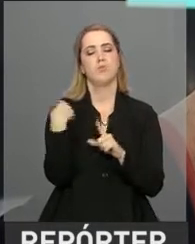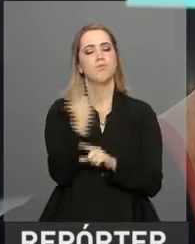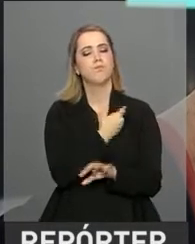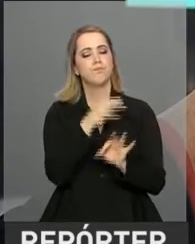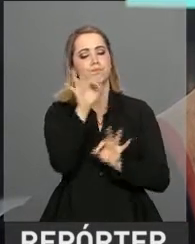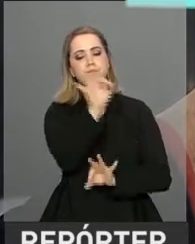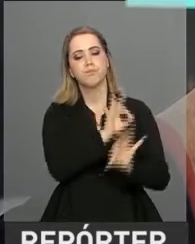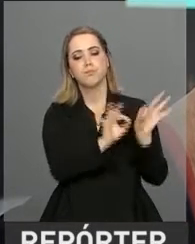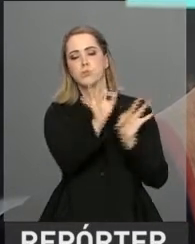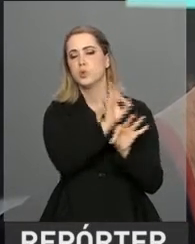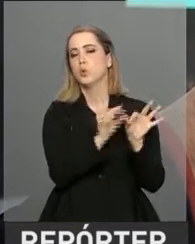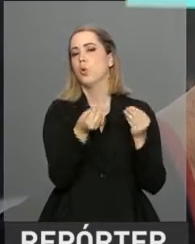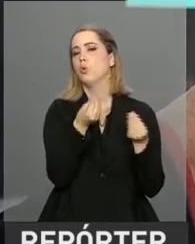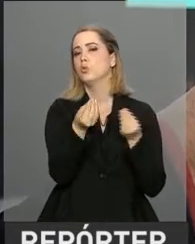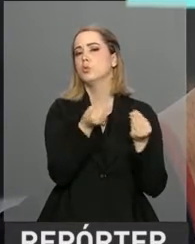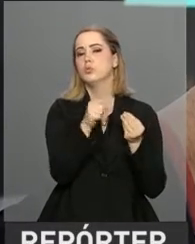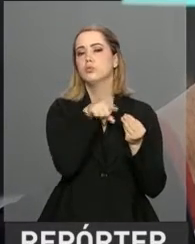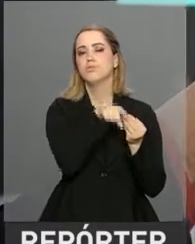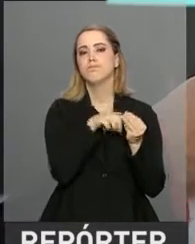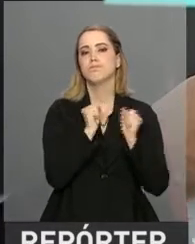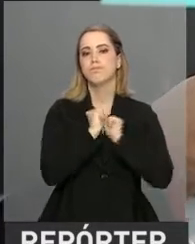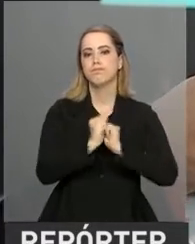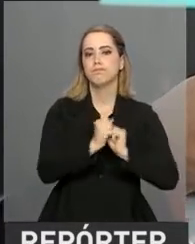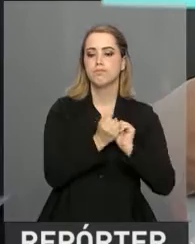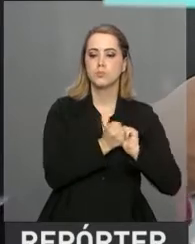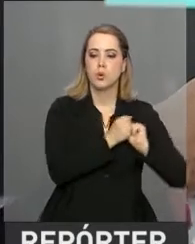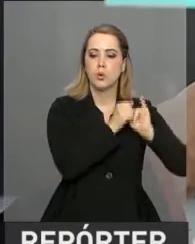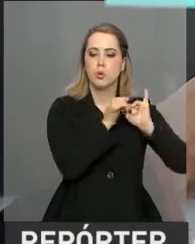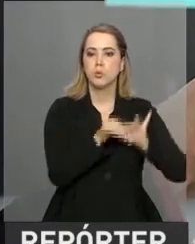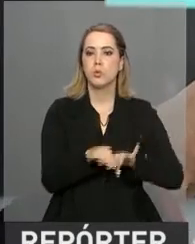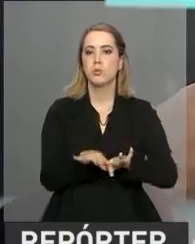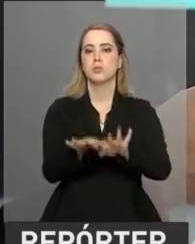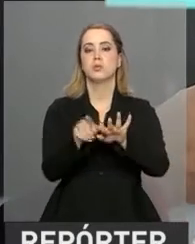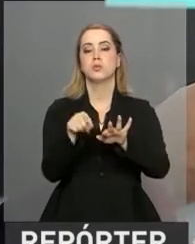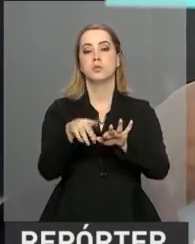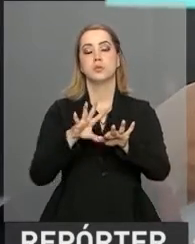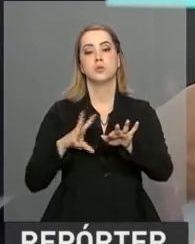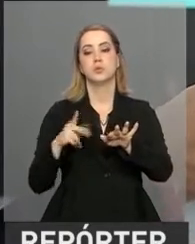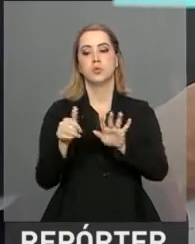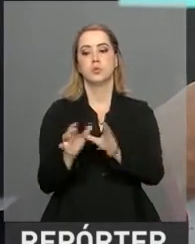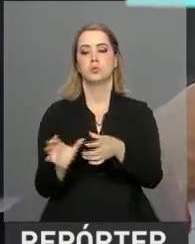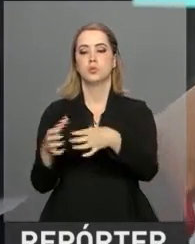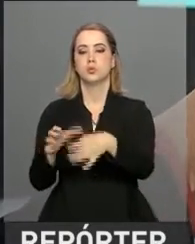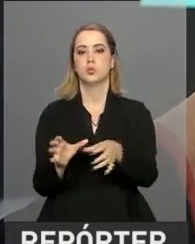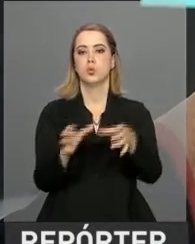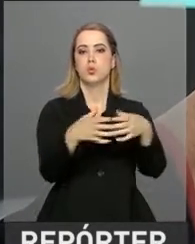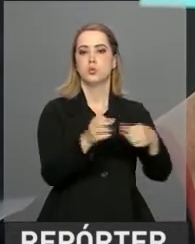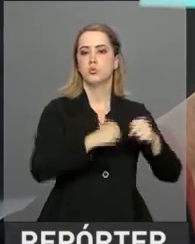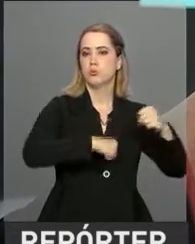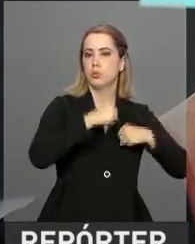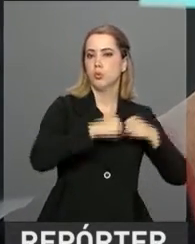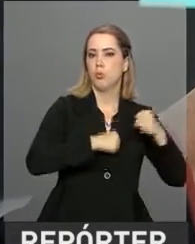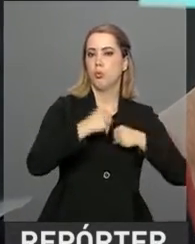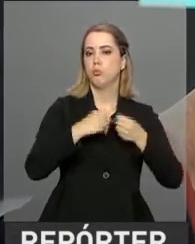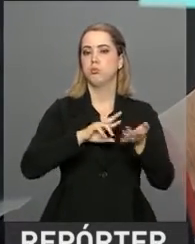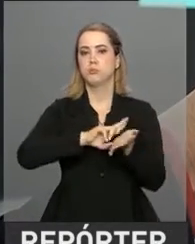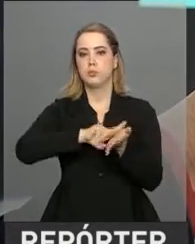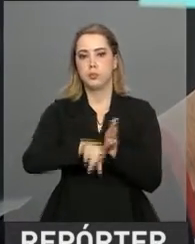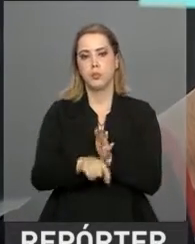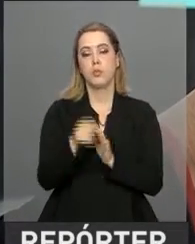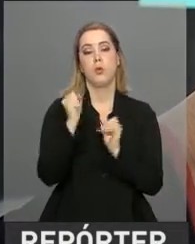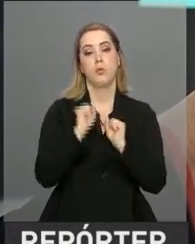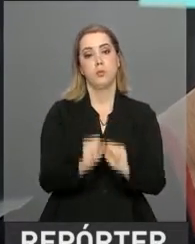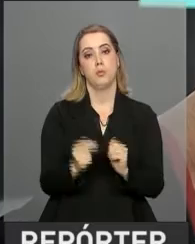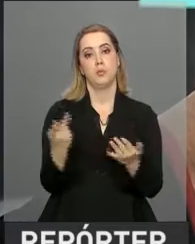que permita com que essa mobilização de todos os setores produtivos possa ser